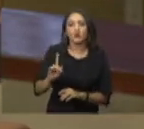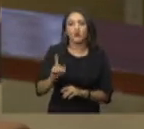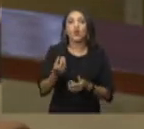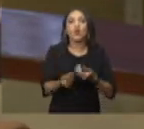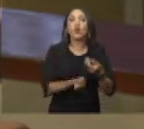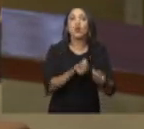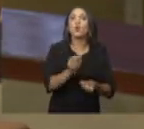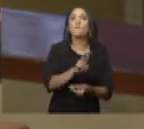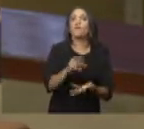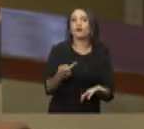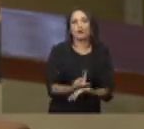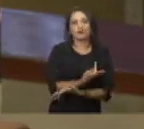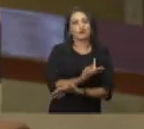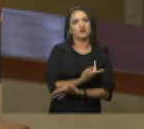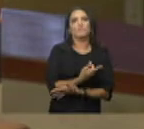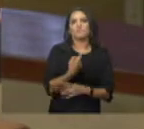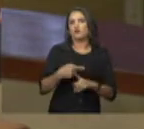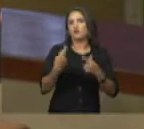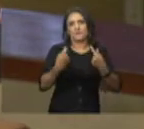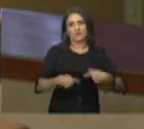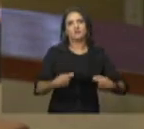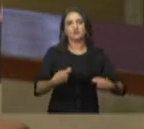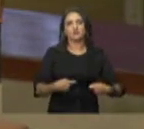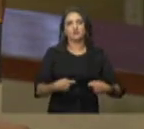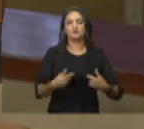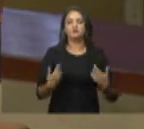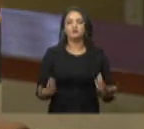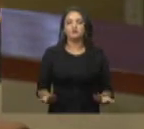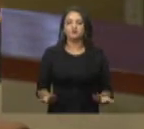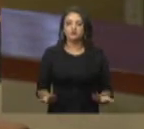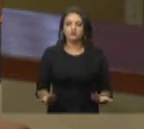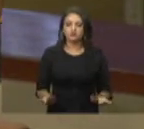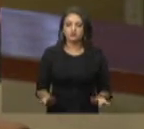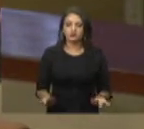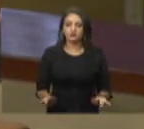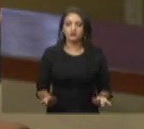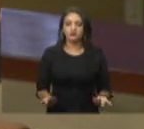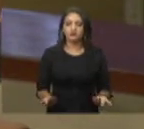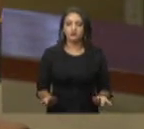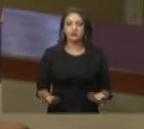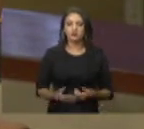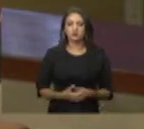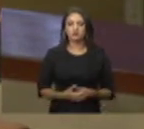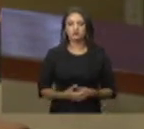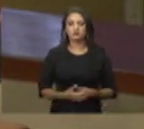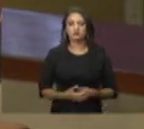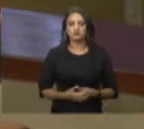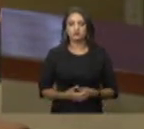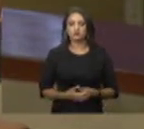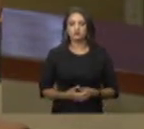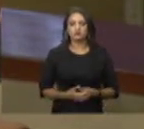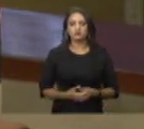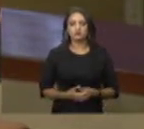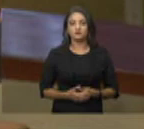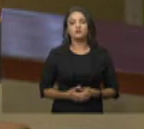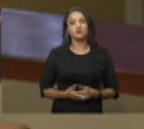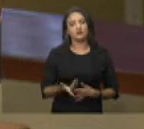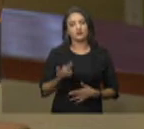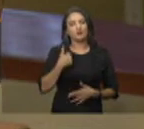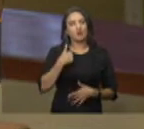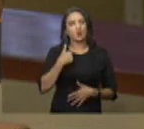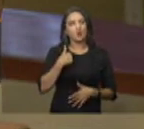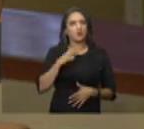incluso E eu então me satisfez em nós não reconhecemos isso com uma nova gramática então